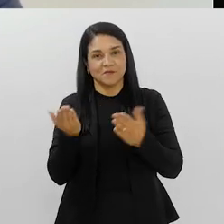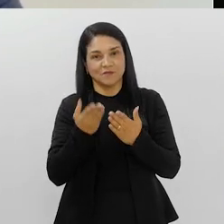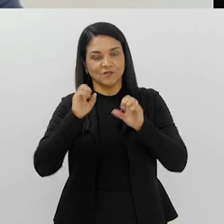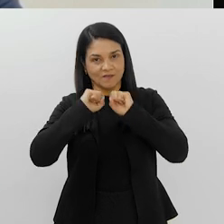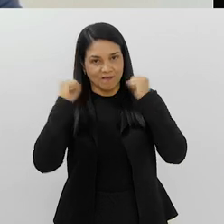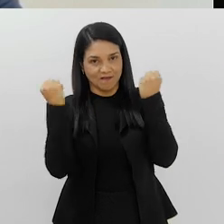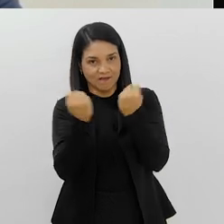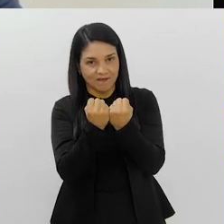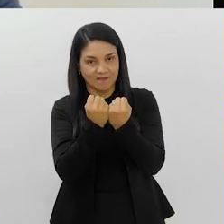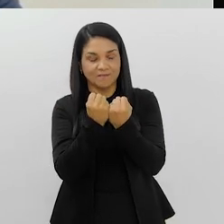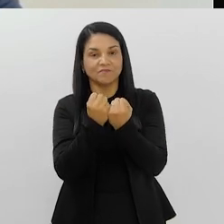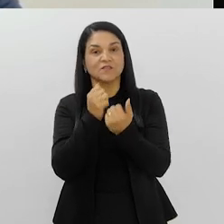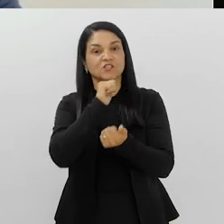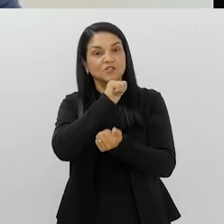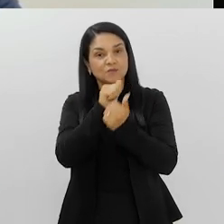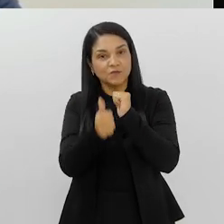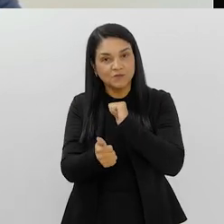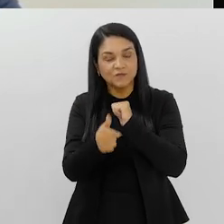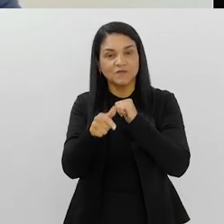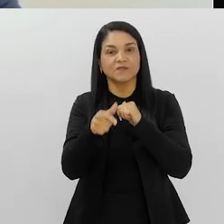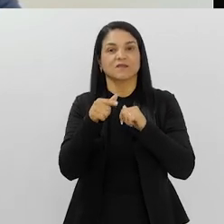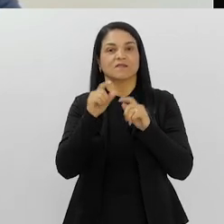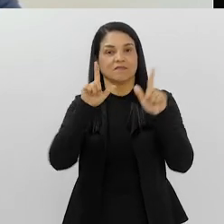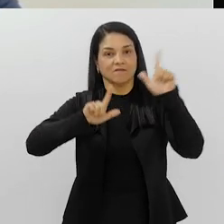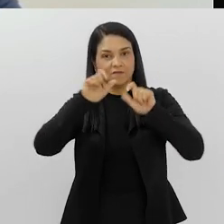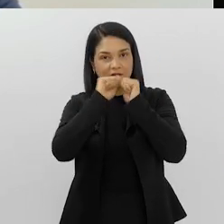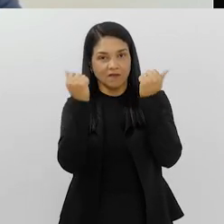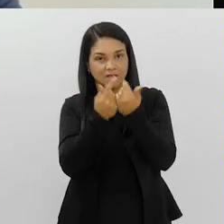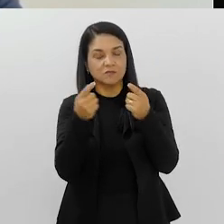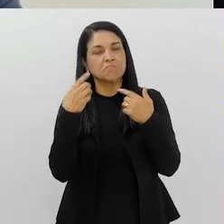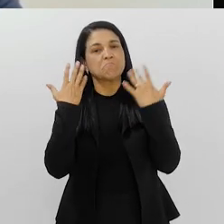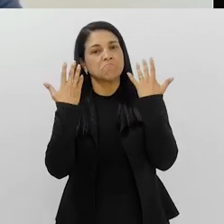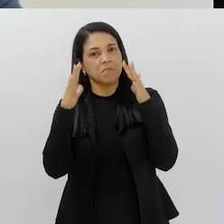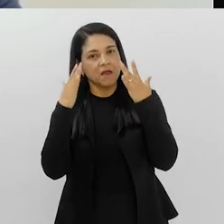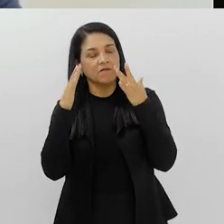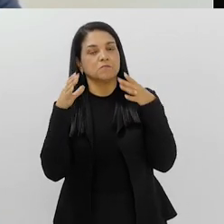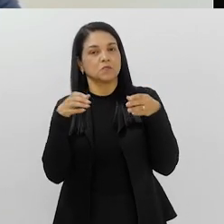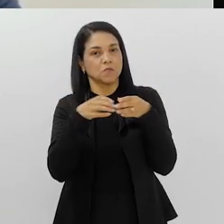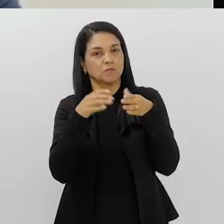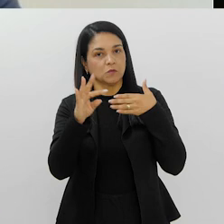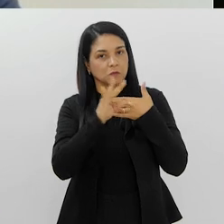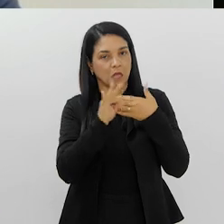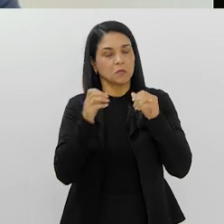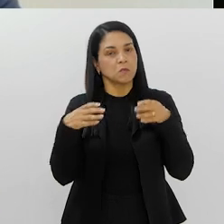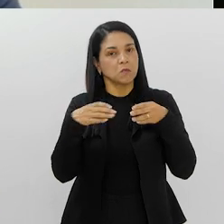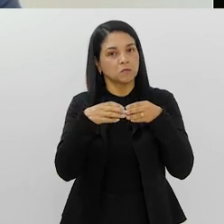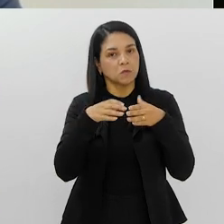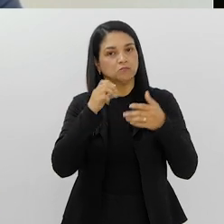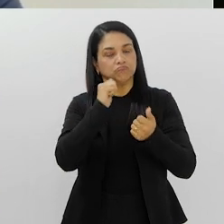TV Alerge. Parabéns para você, para a comissão técnica e também para o grupo de jogadores.